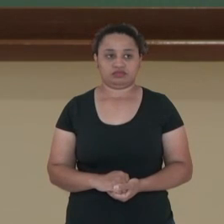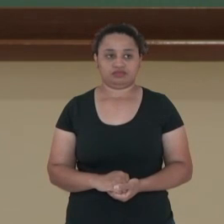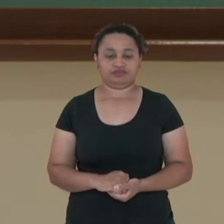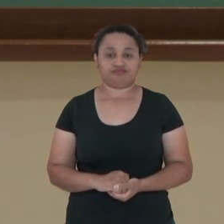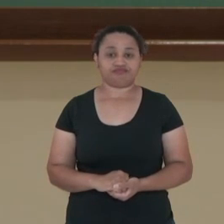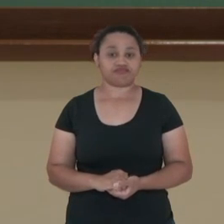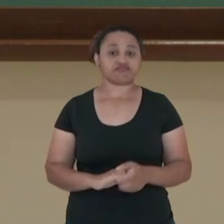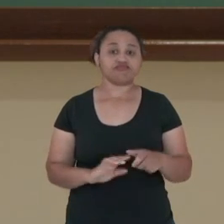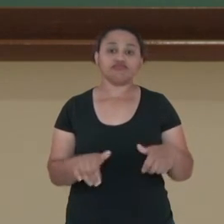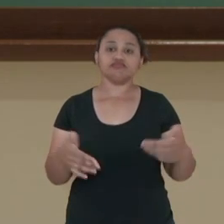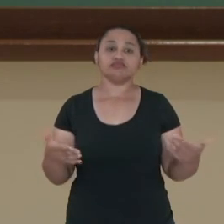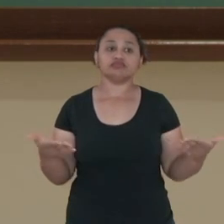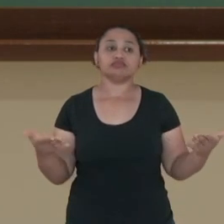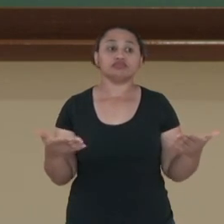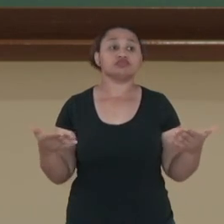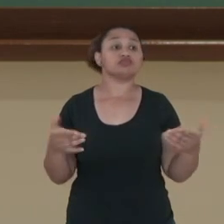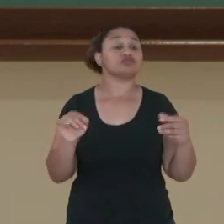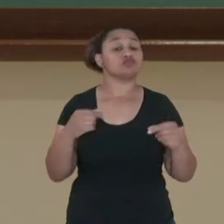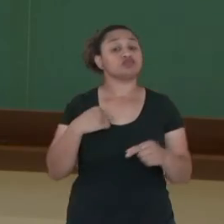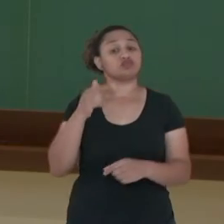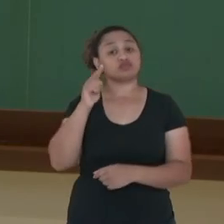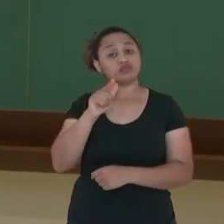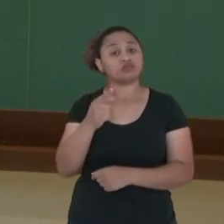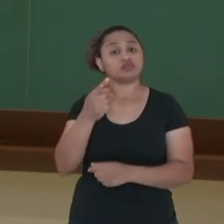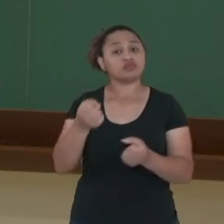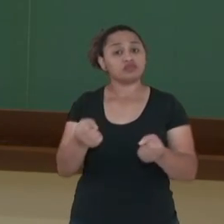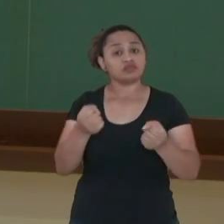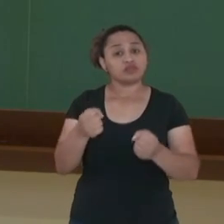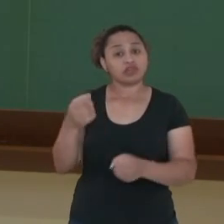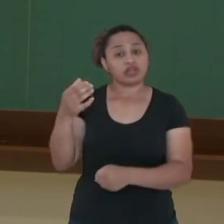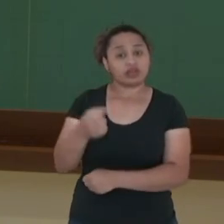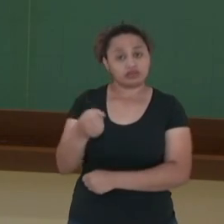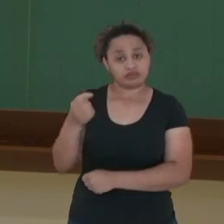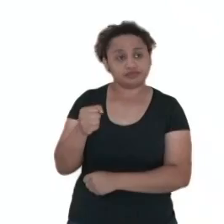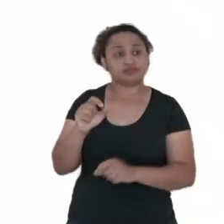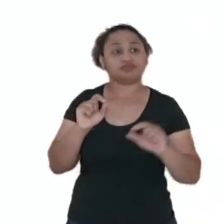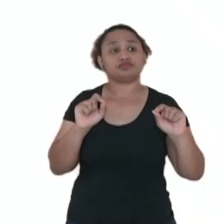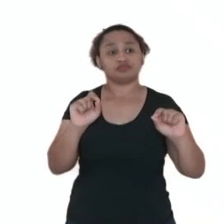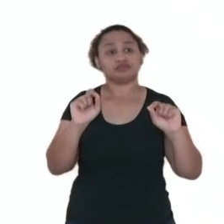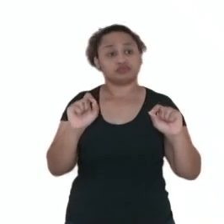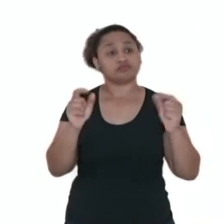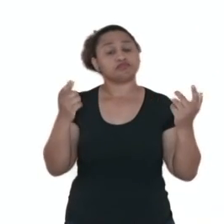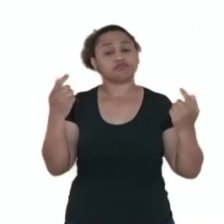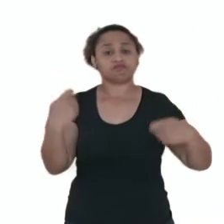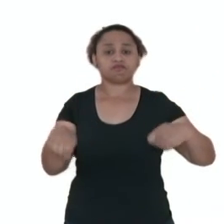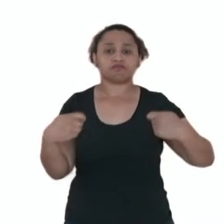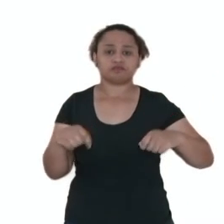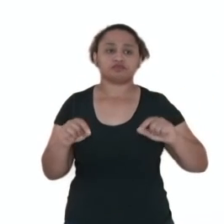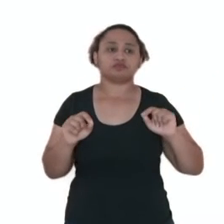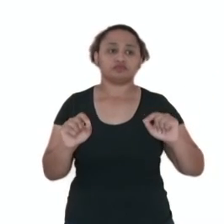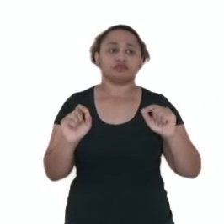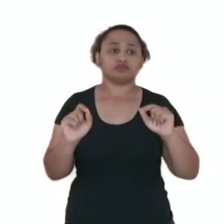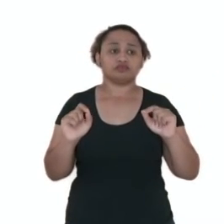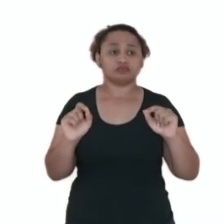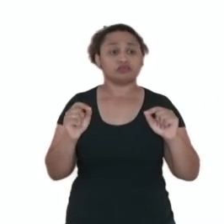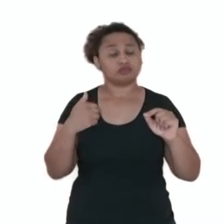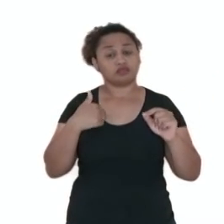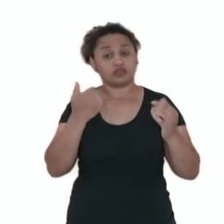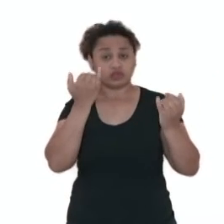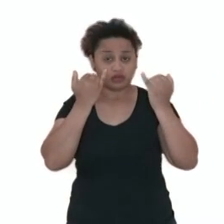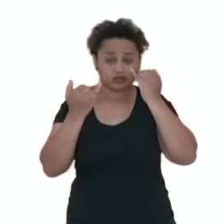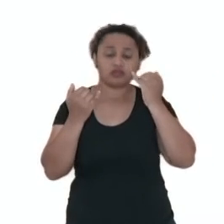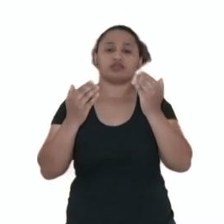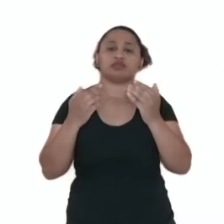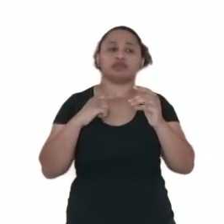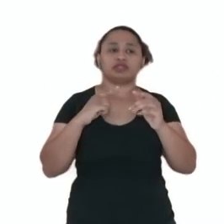Vamos lá, gente. Para se produzir agora 1 kg de leite, né? Você vai, né, de acordo com o gráfico, você precisa